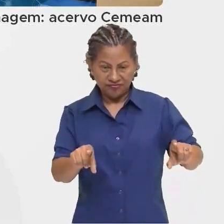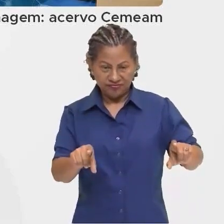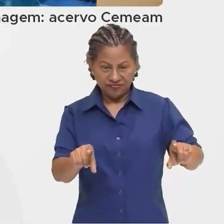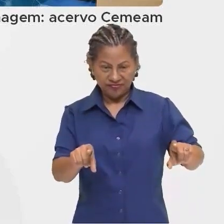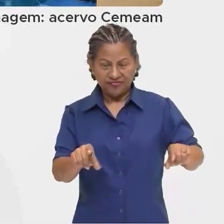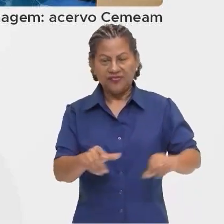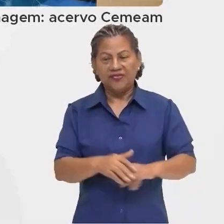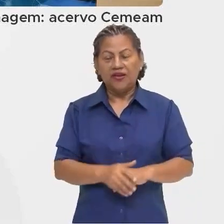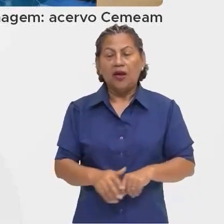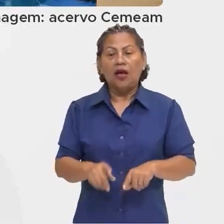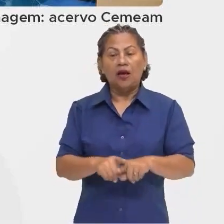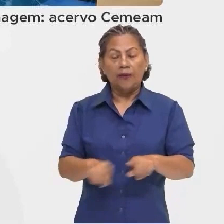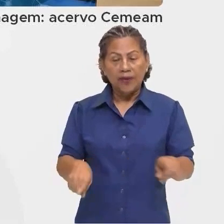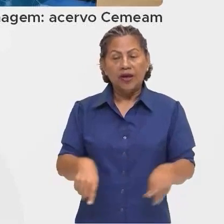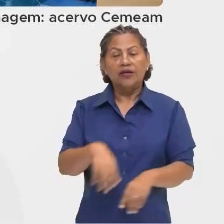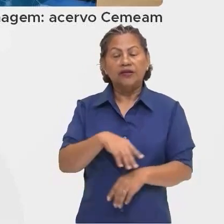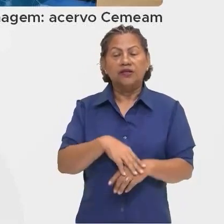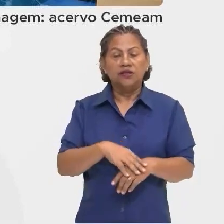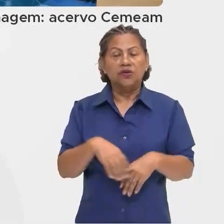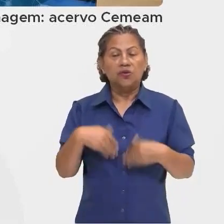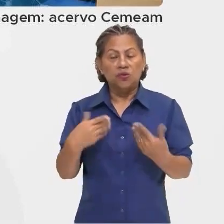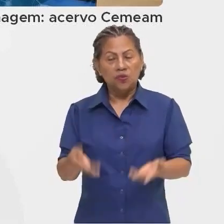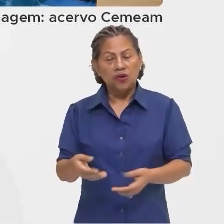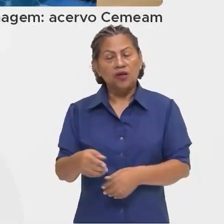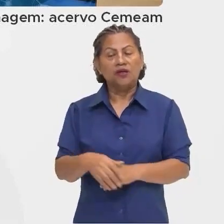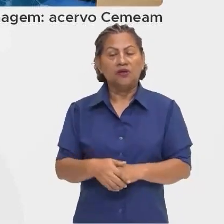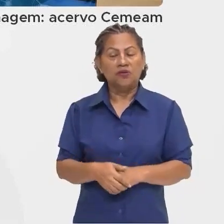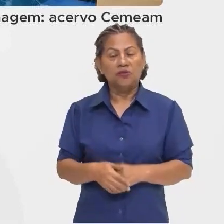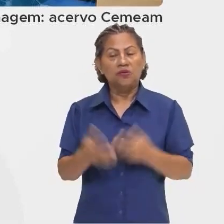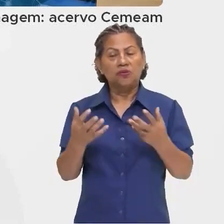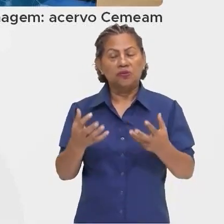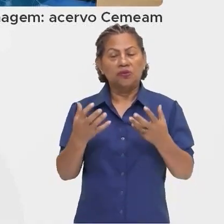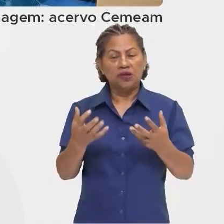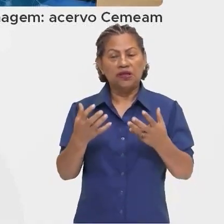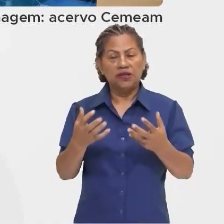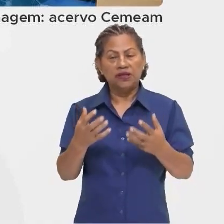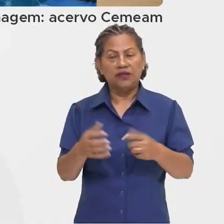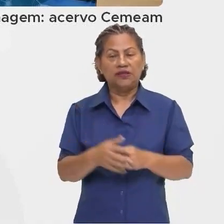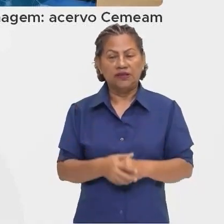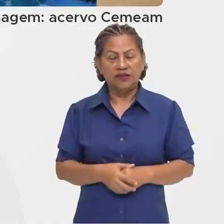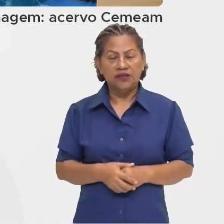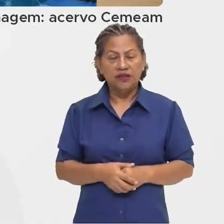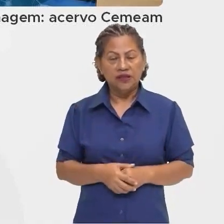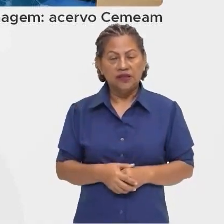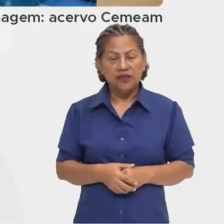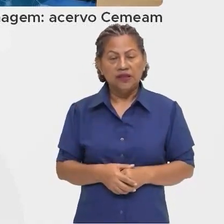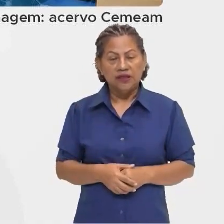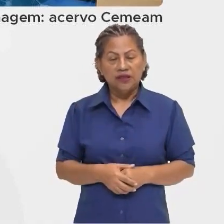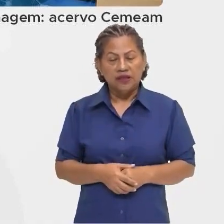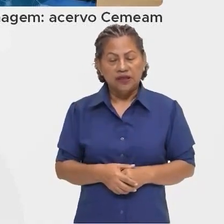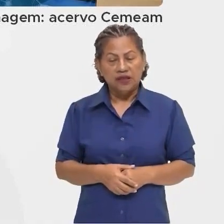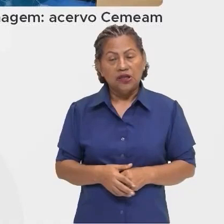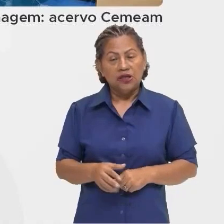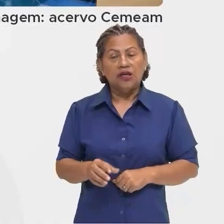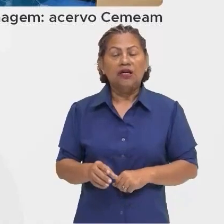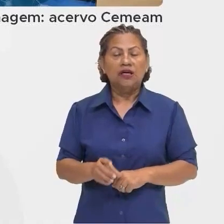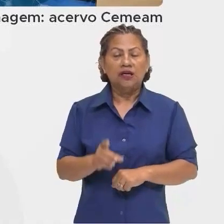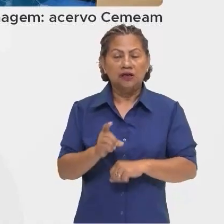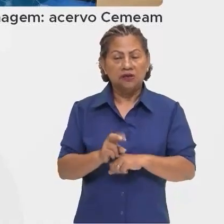Logo cedo, a professora Márcia decidiu que ia ser doutora. Para isso, verificou suas